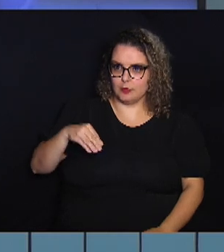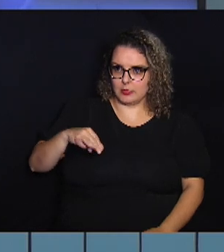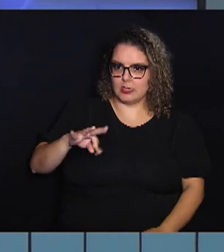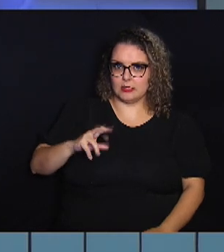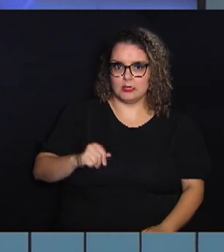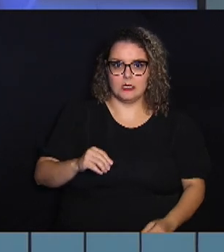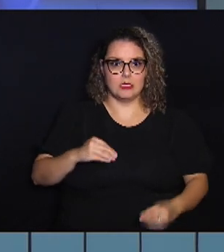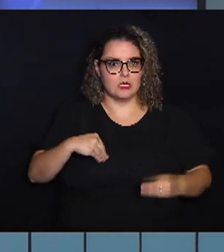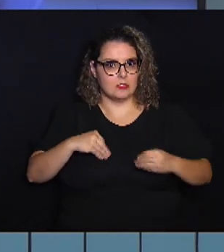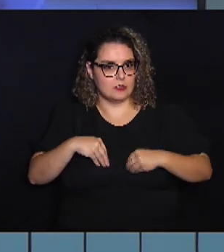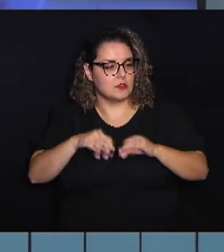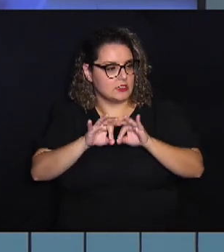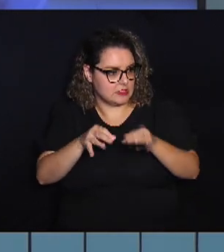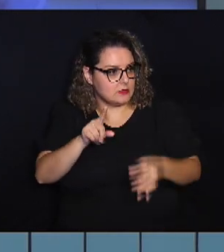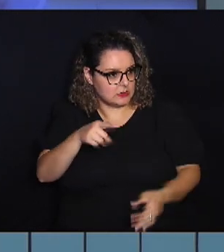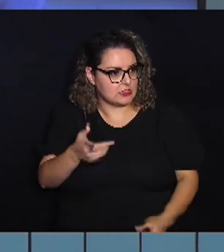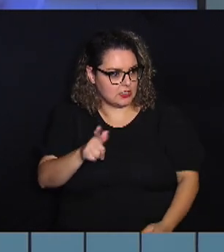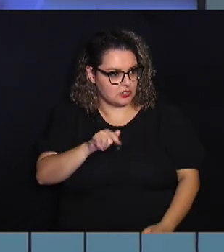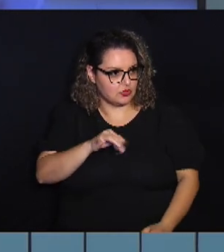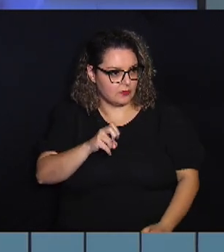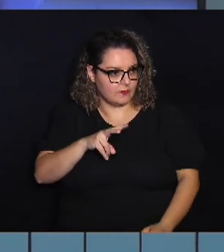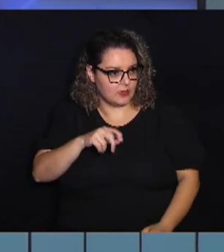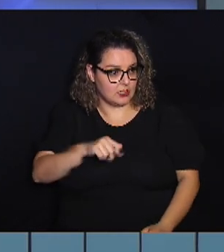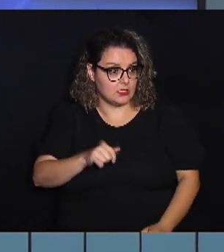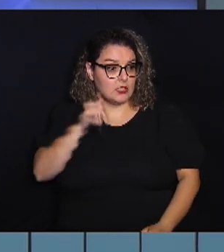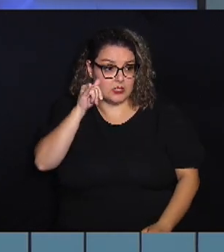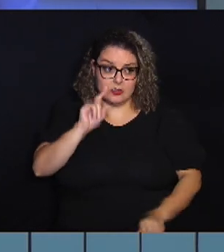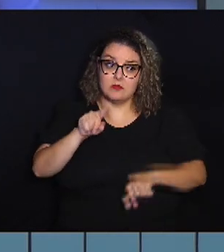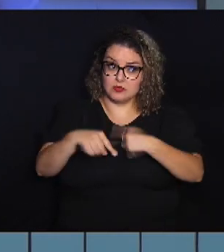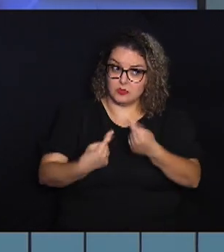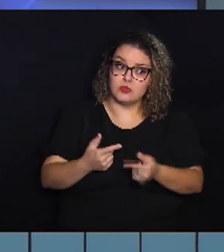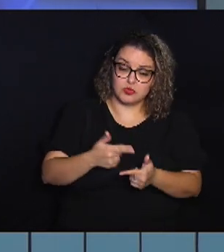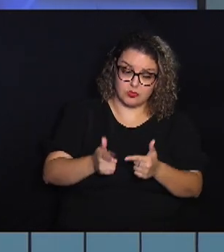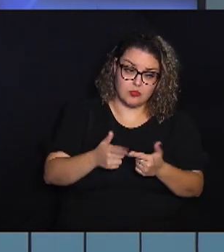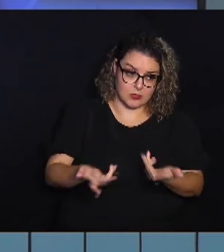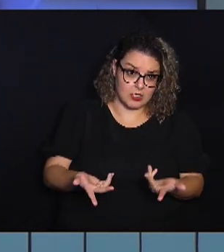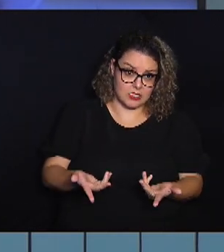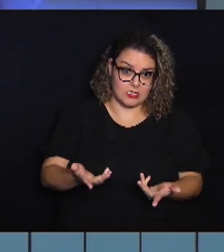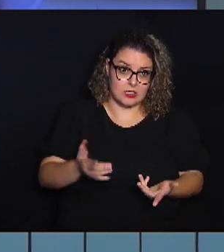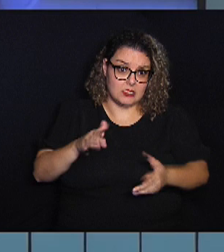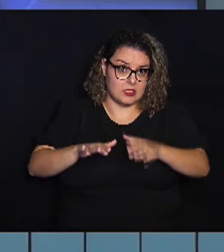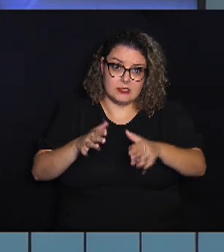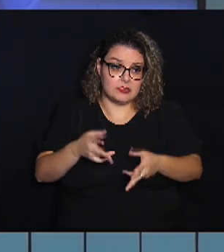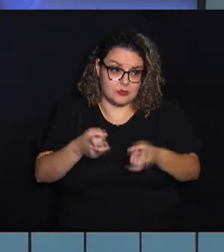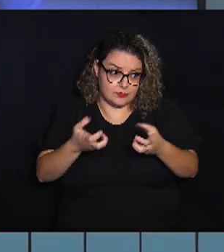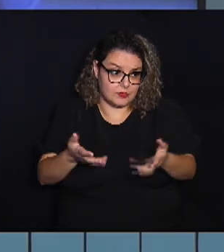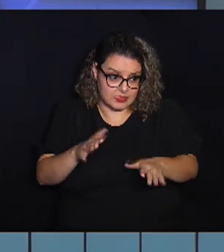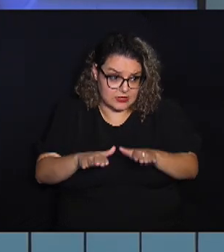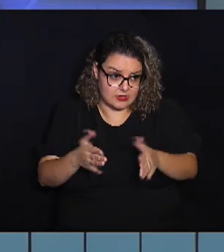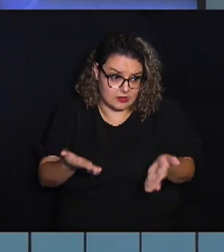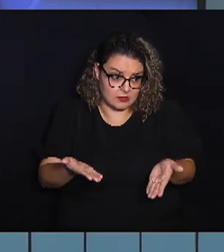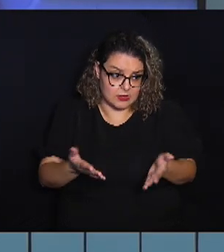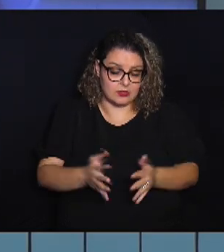tão simples, né, Giovana, e que pode evitar tantos outros problemas e a gente nem se dá conta, né, muitas